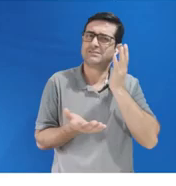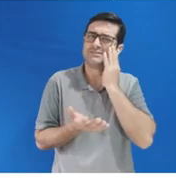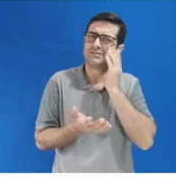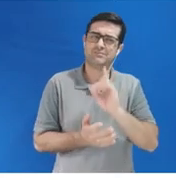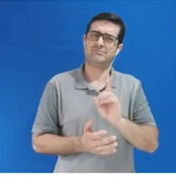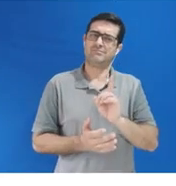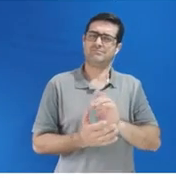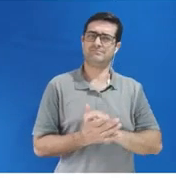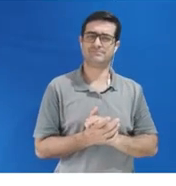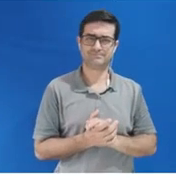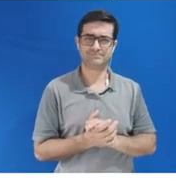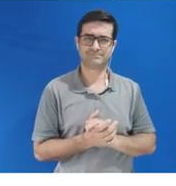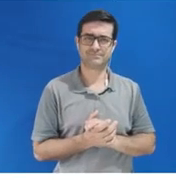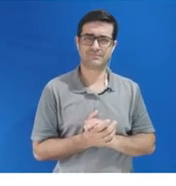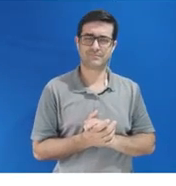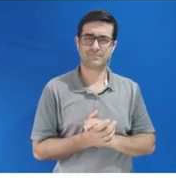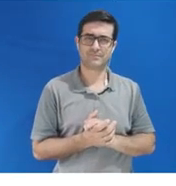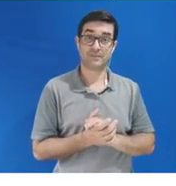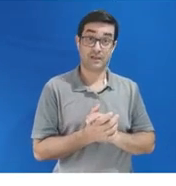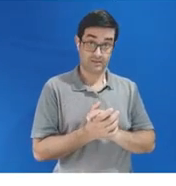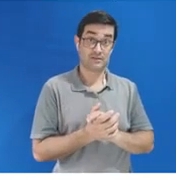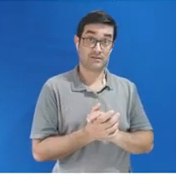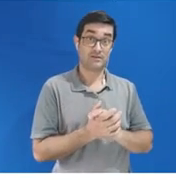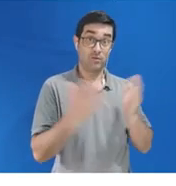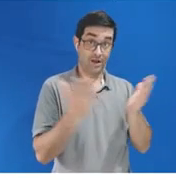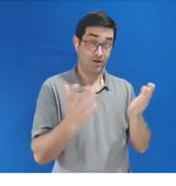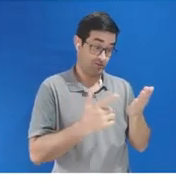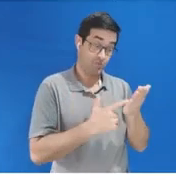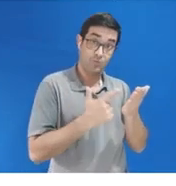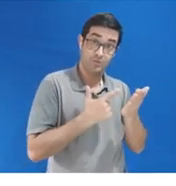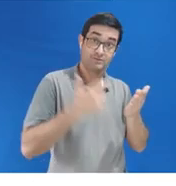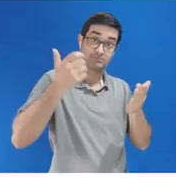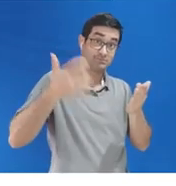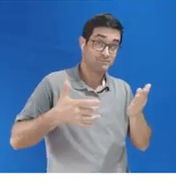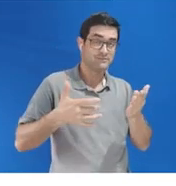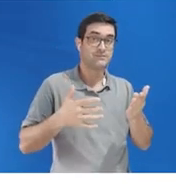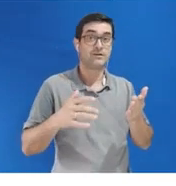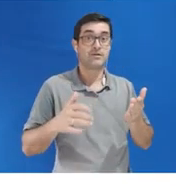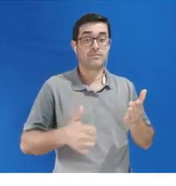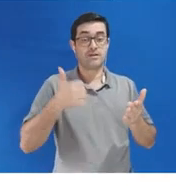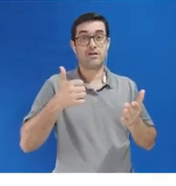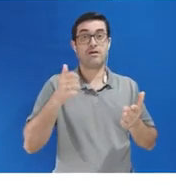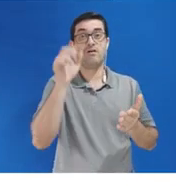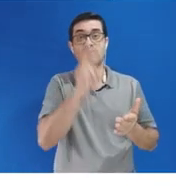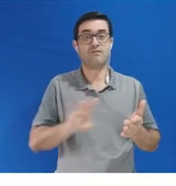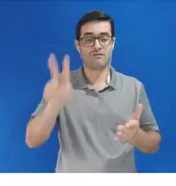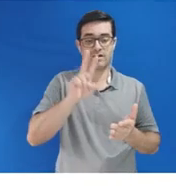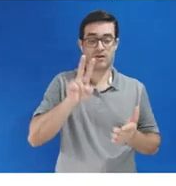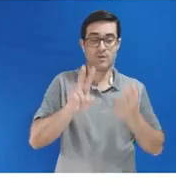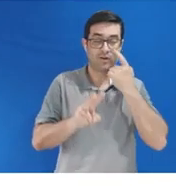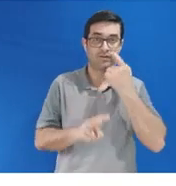E a gente sabe que não. Então aqui ele coloca nessa expressão agora, que ele coloca este valor